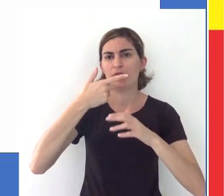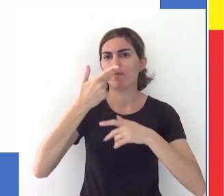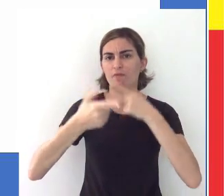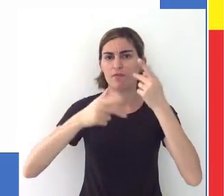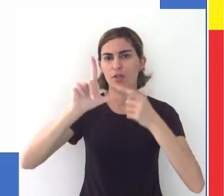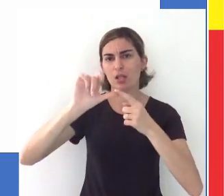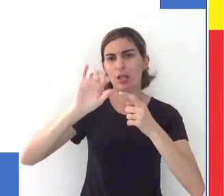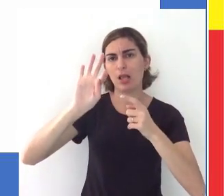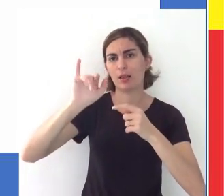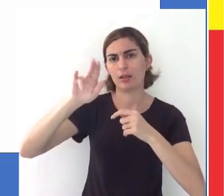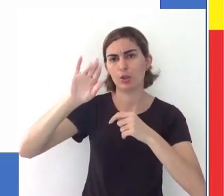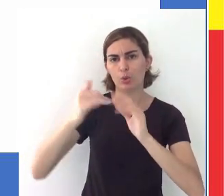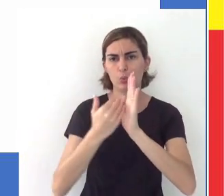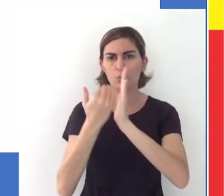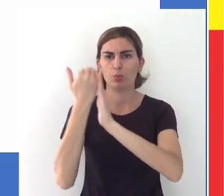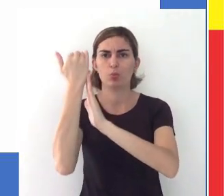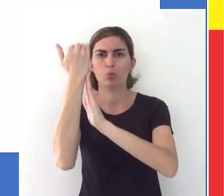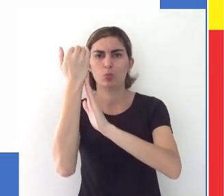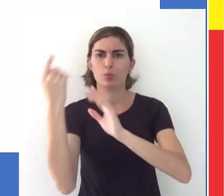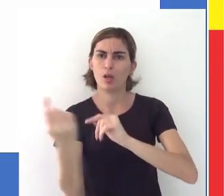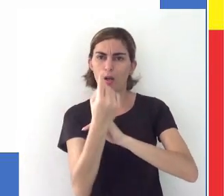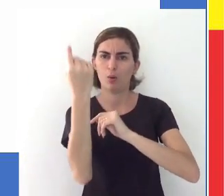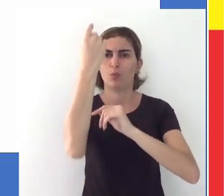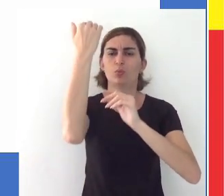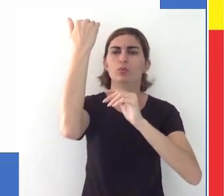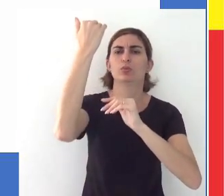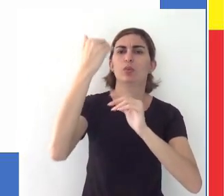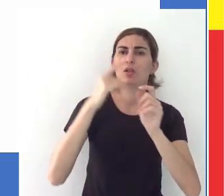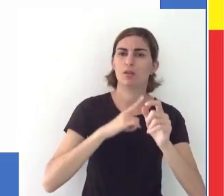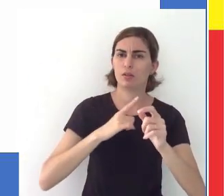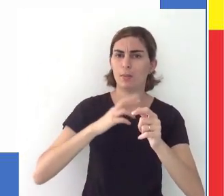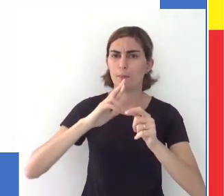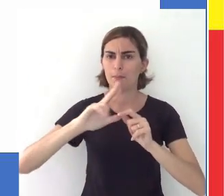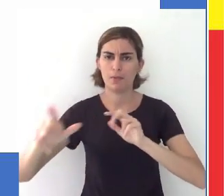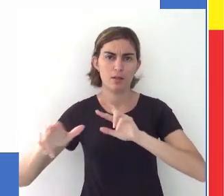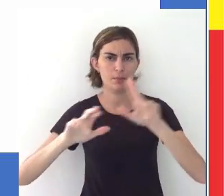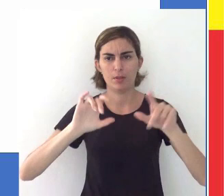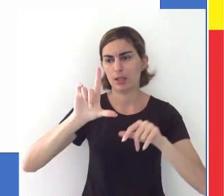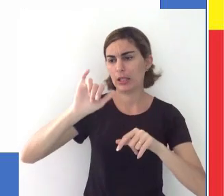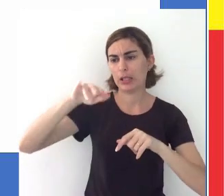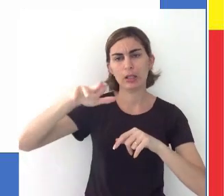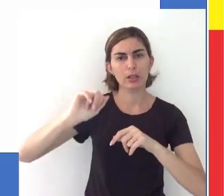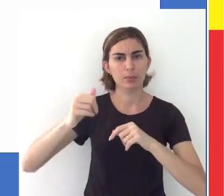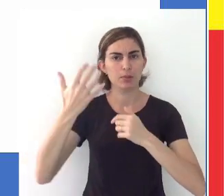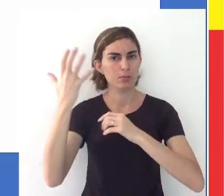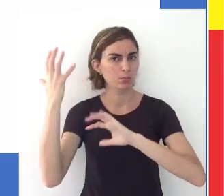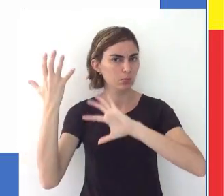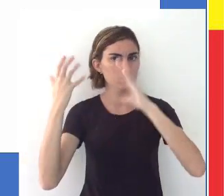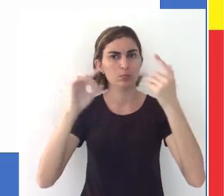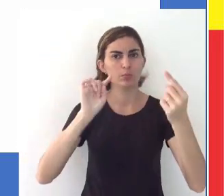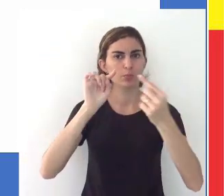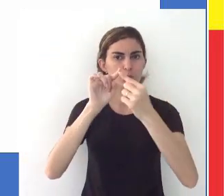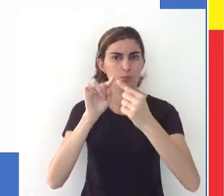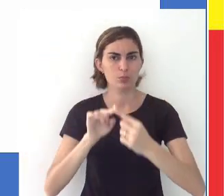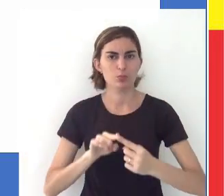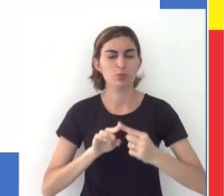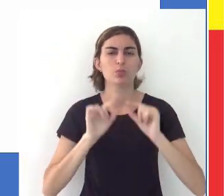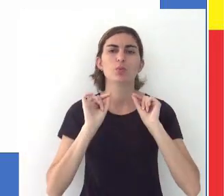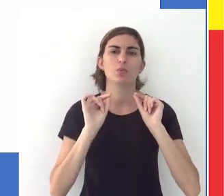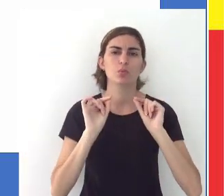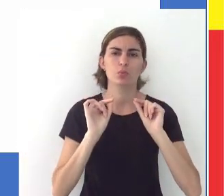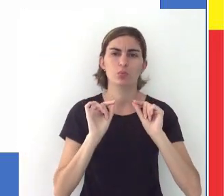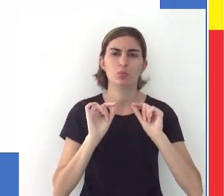a gente citou latitude, citamos a altitude, mas existem alguns fatores do clima que estão diretamente